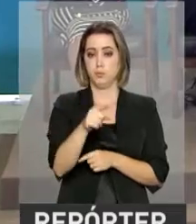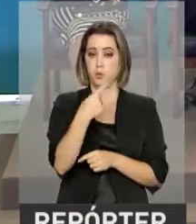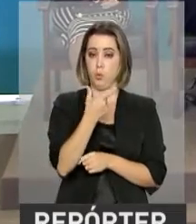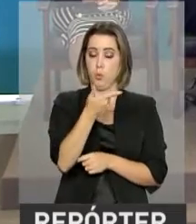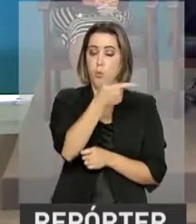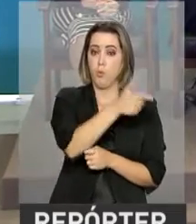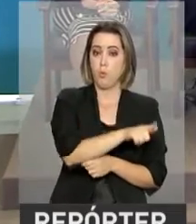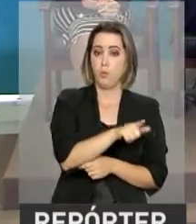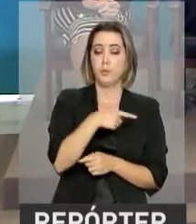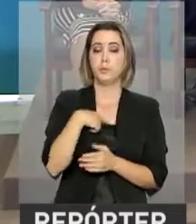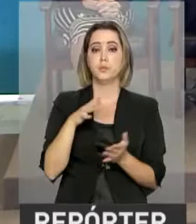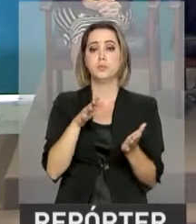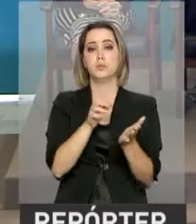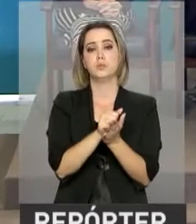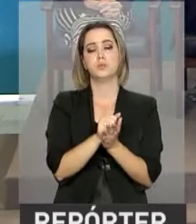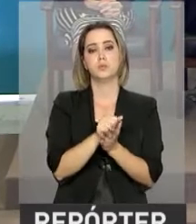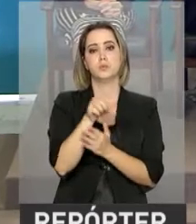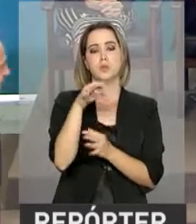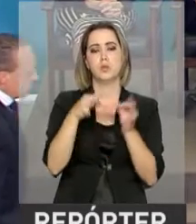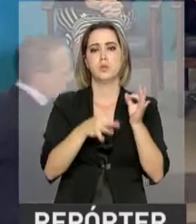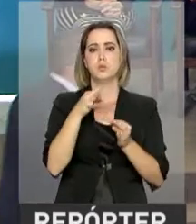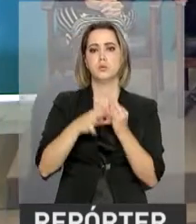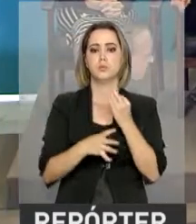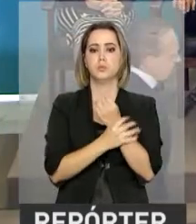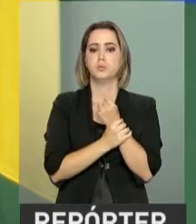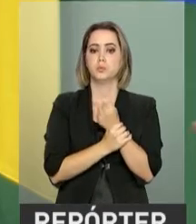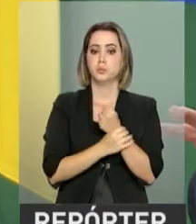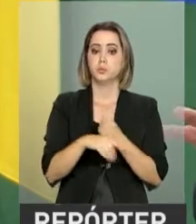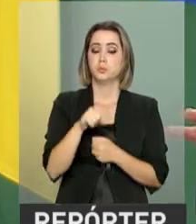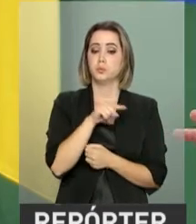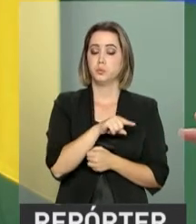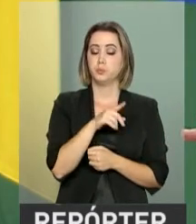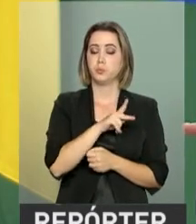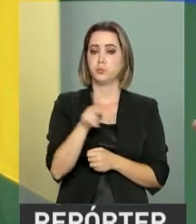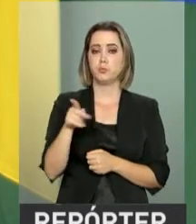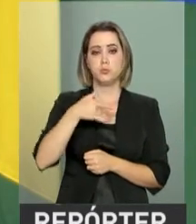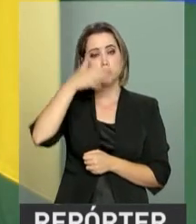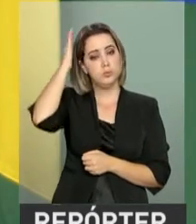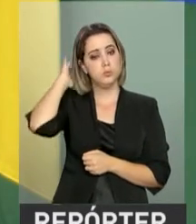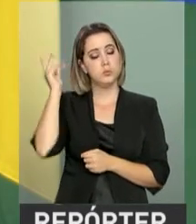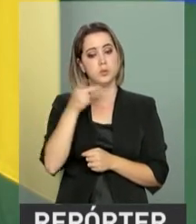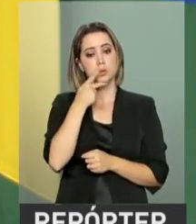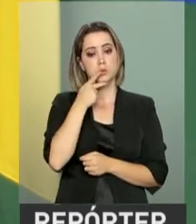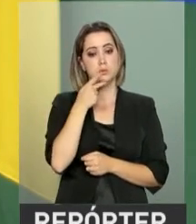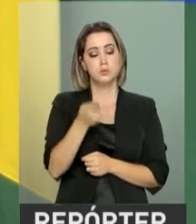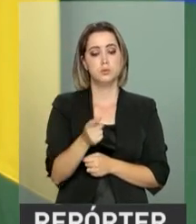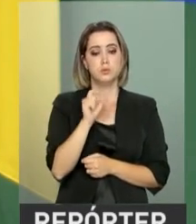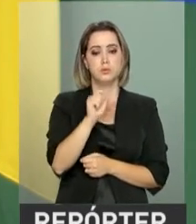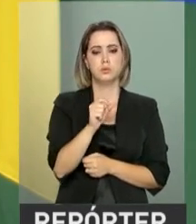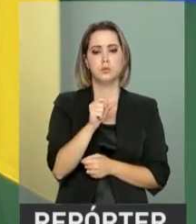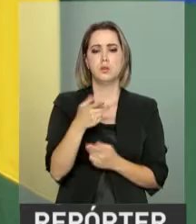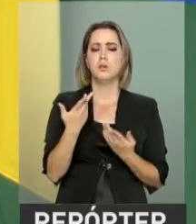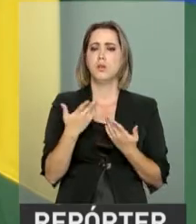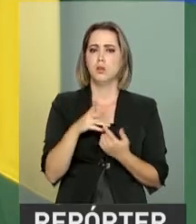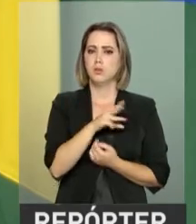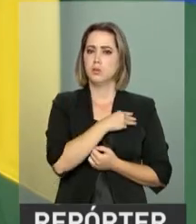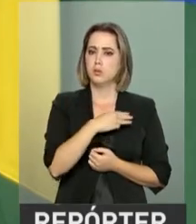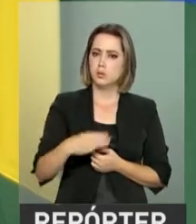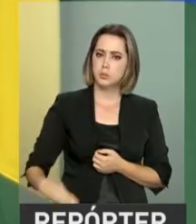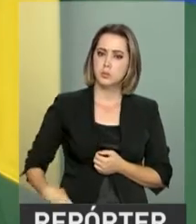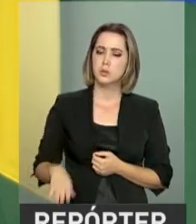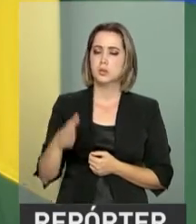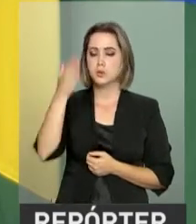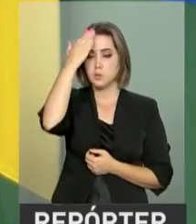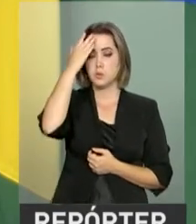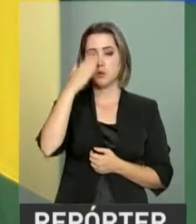e Segurança Pública no lugar de Alexandre de Moraes. Para o presidente da República, Michel Temer, Serralho vai saber enfrentar